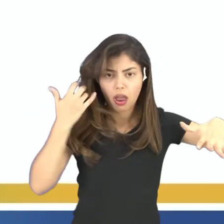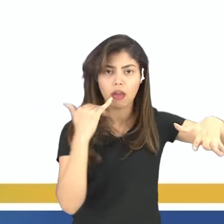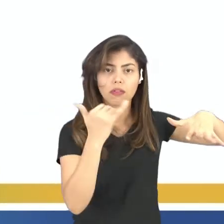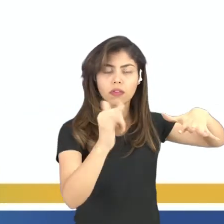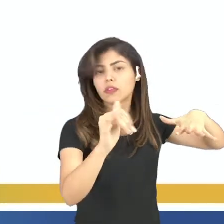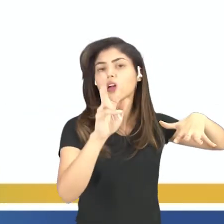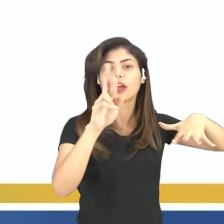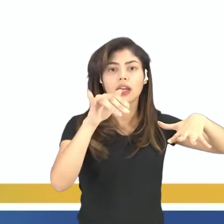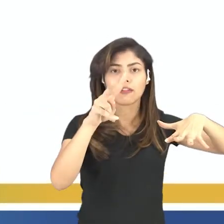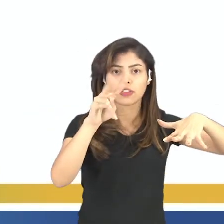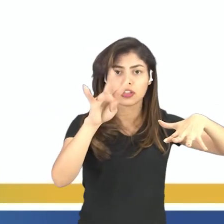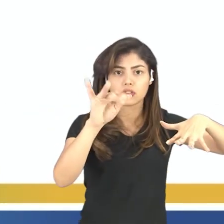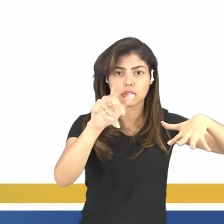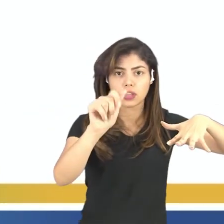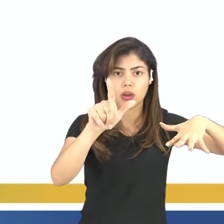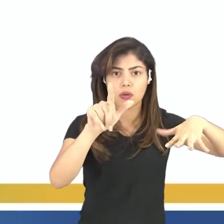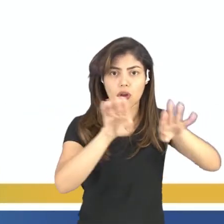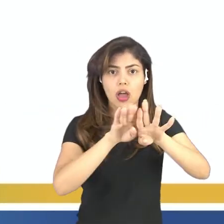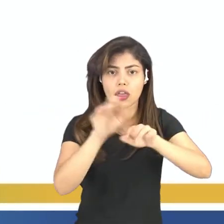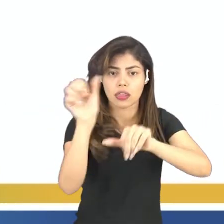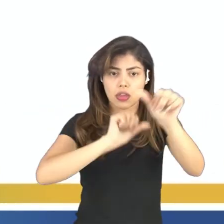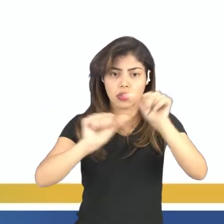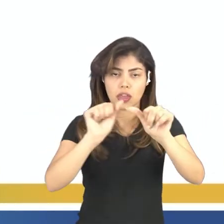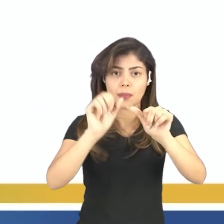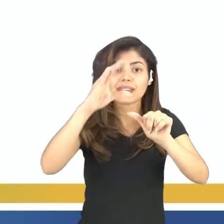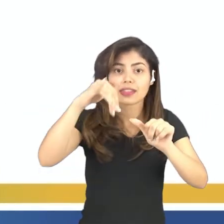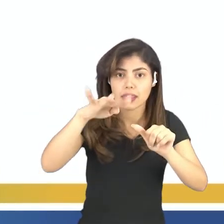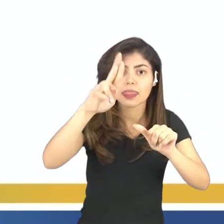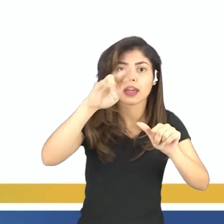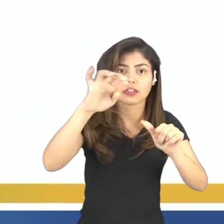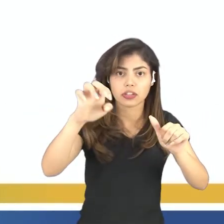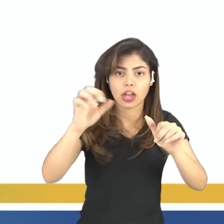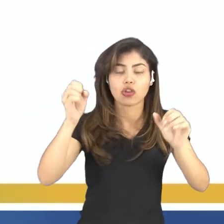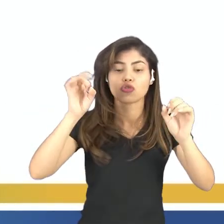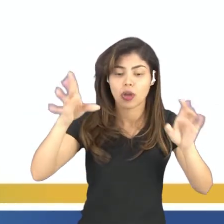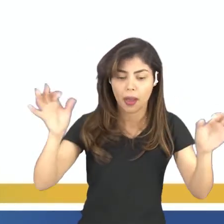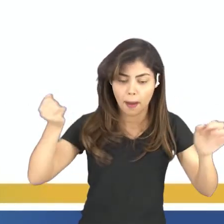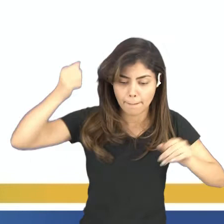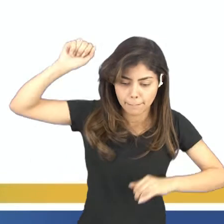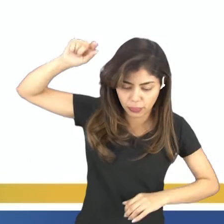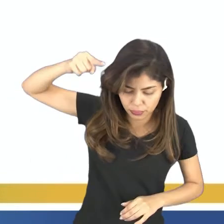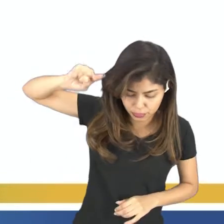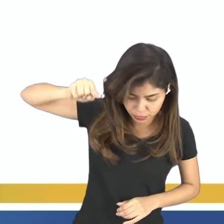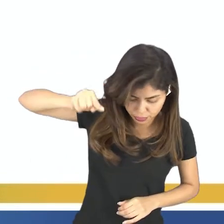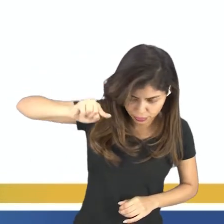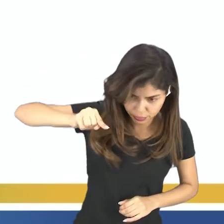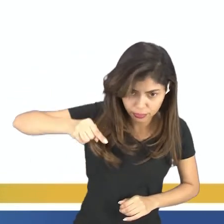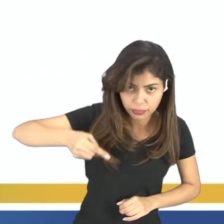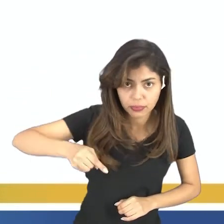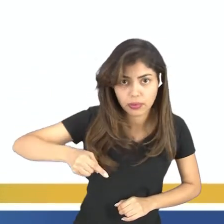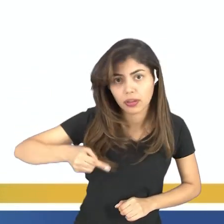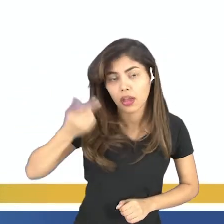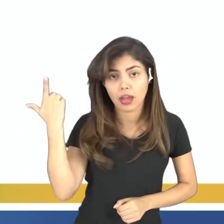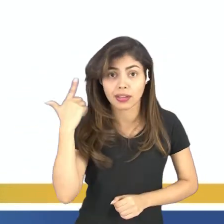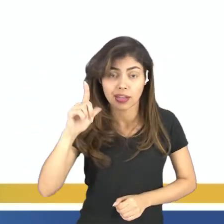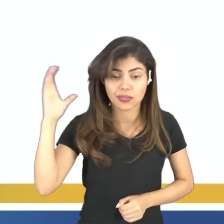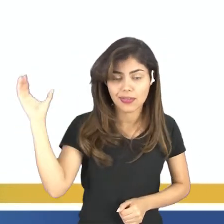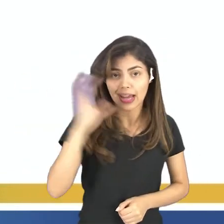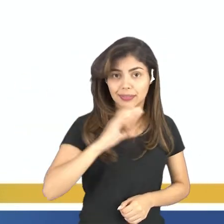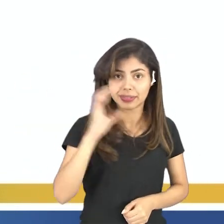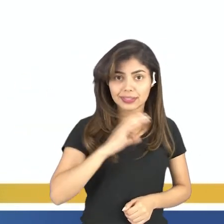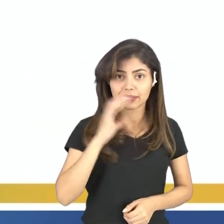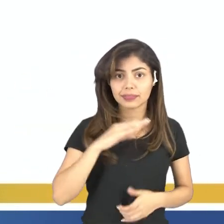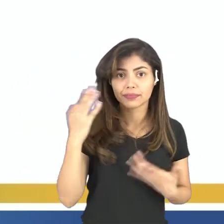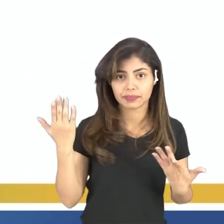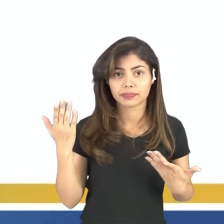queda livre, a energia potencial gravitacional transforma-se em energia cinética, porque a partir do momento que eu estou perdendo altura, eu estou